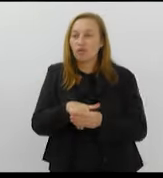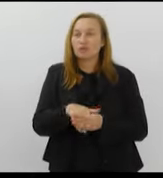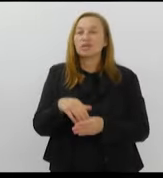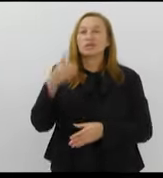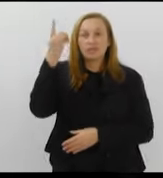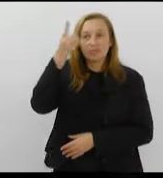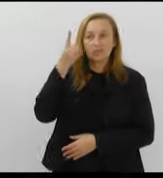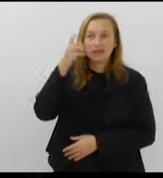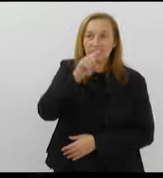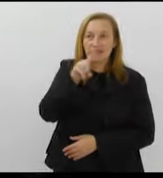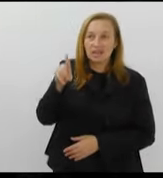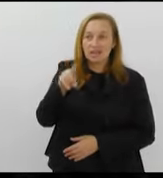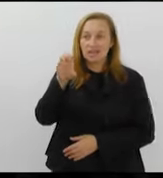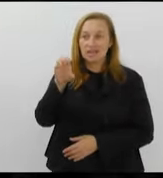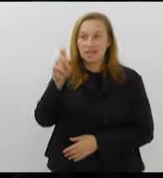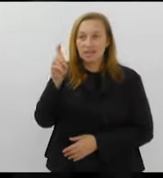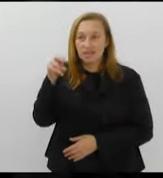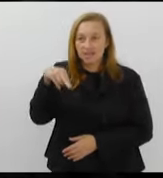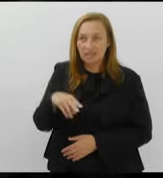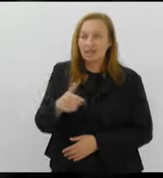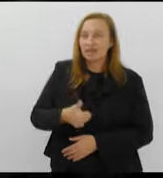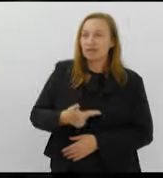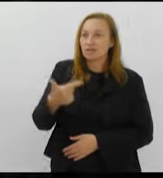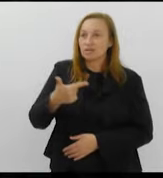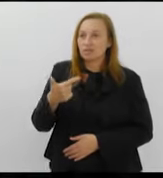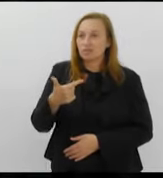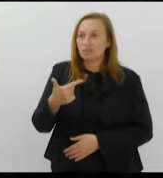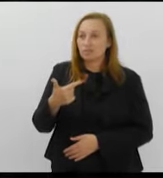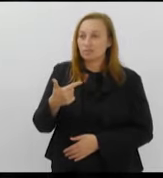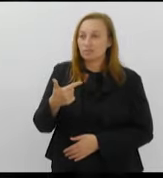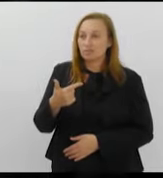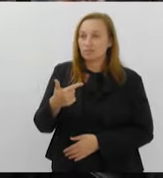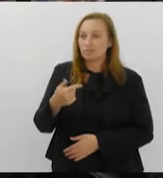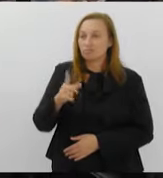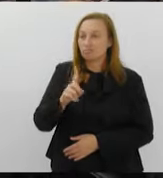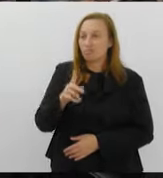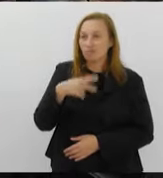Zeidan e o segundo voto eu vou me abster.